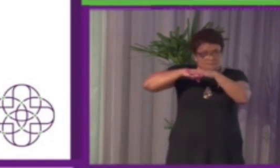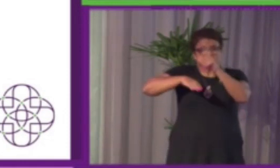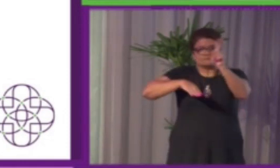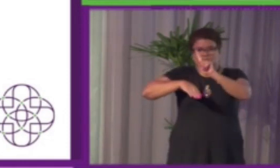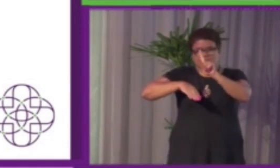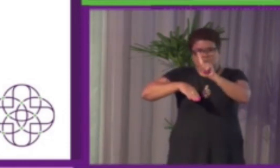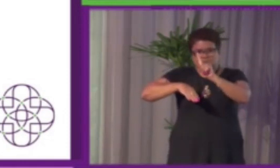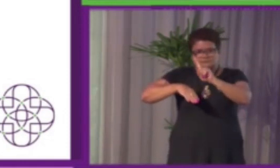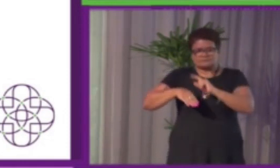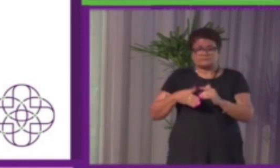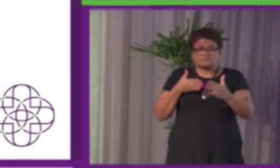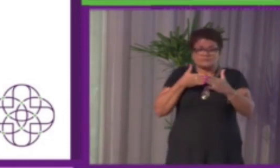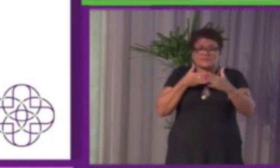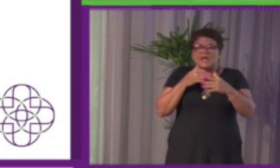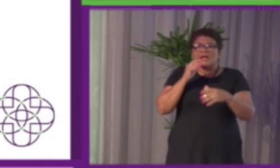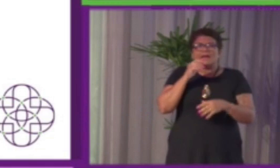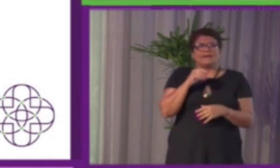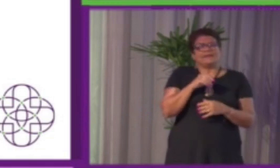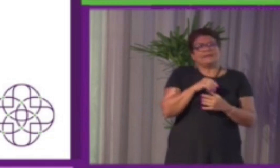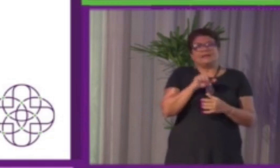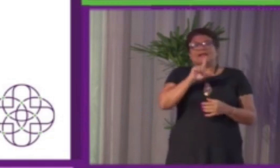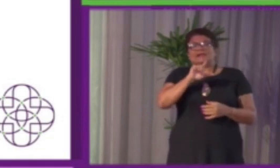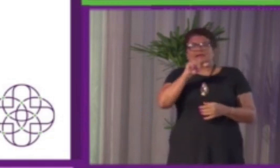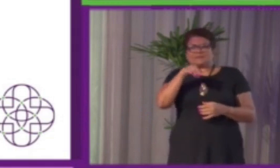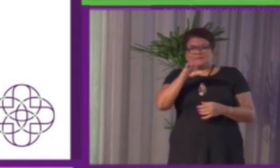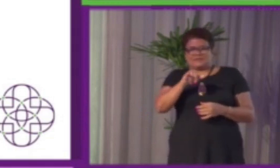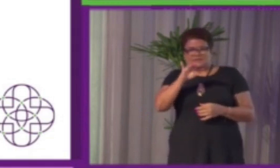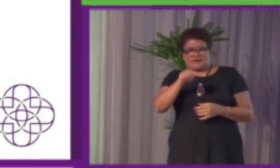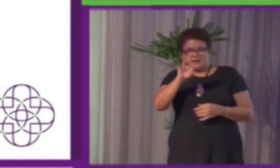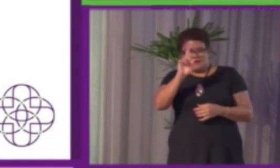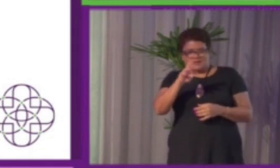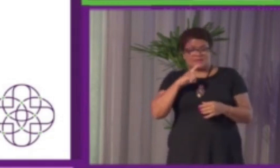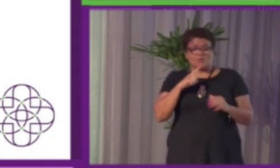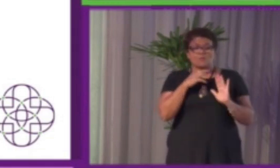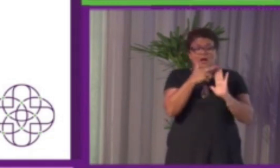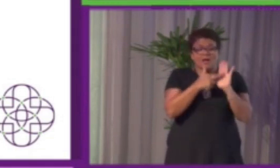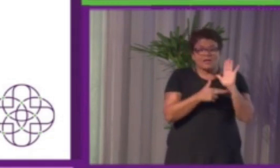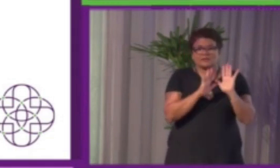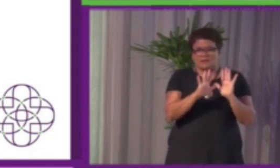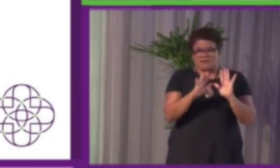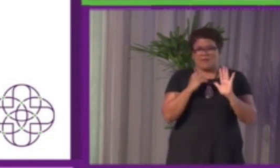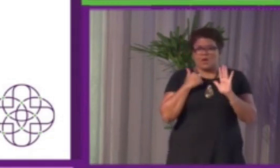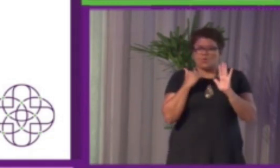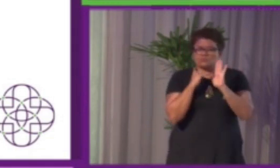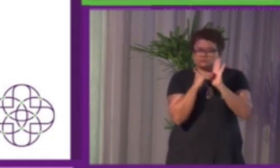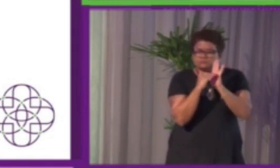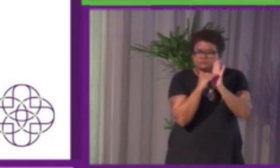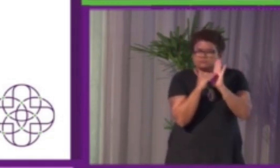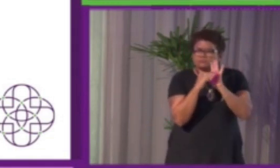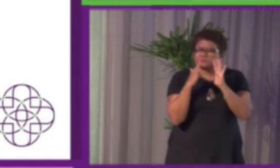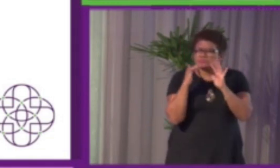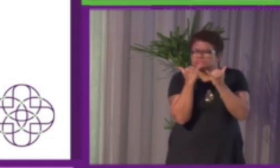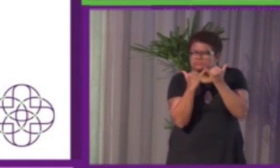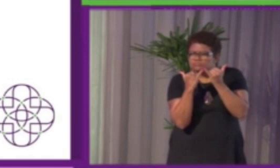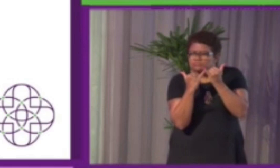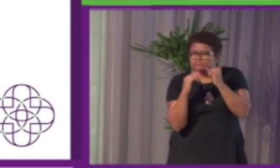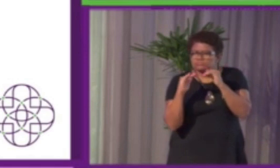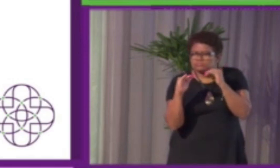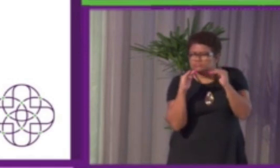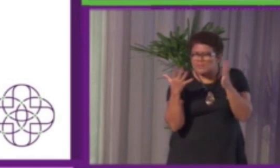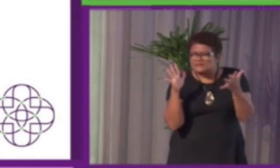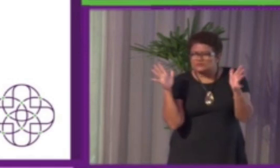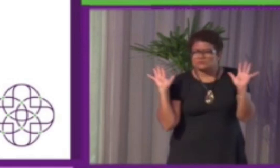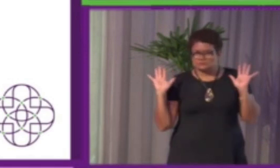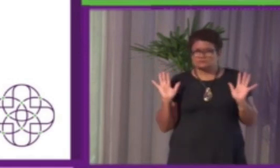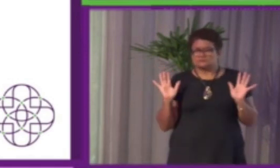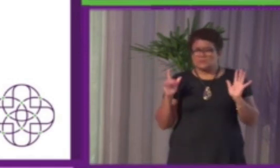O limiar, então, ele é mais um critério, é um critério importante, como eu falei para vocês, porque, de fato, a gente está trabalhando aí com